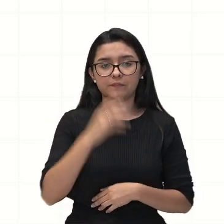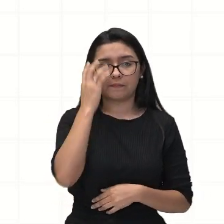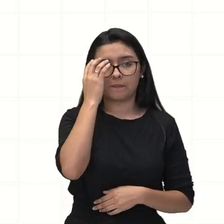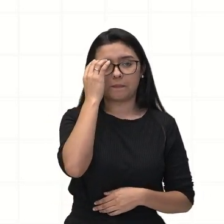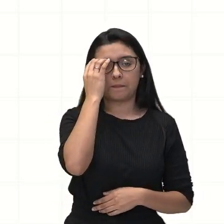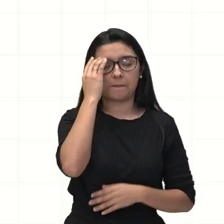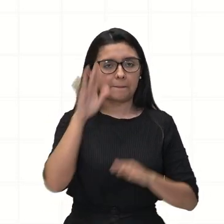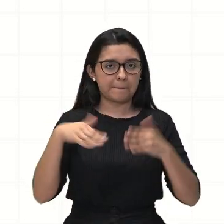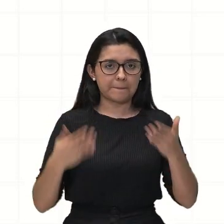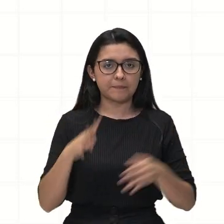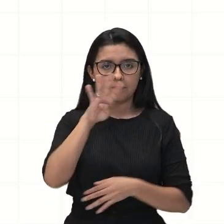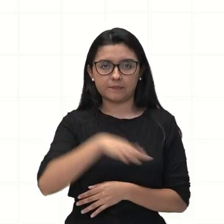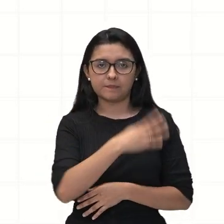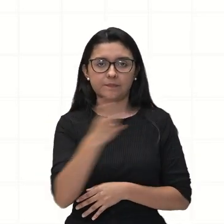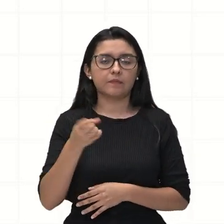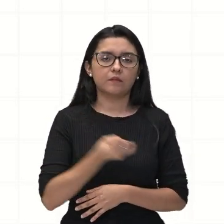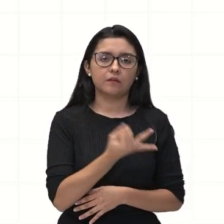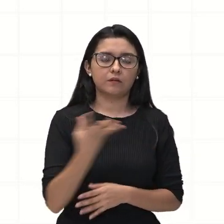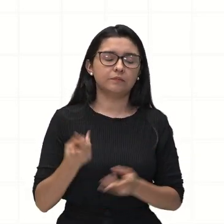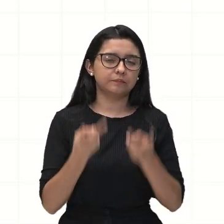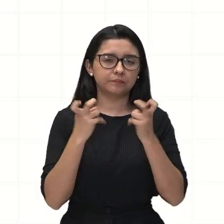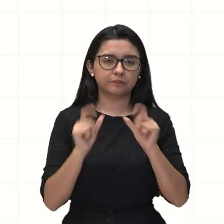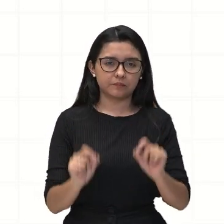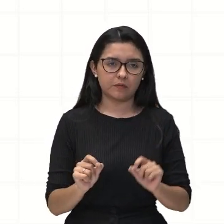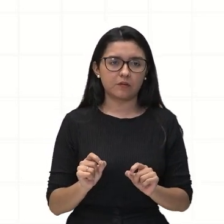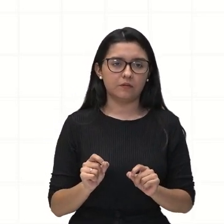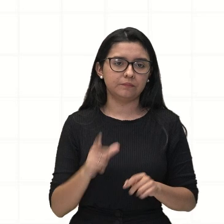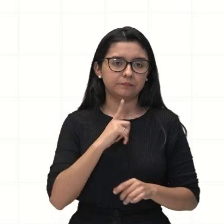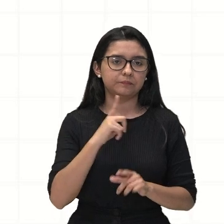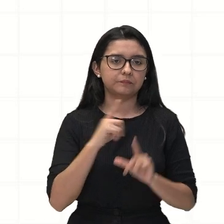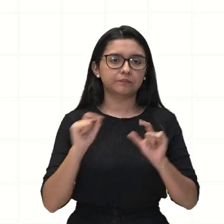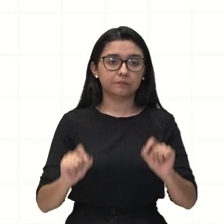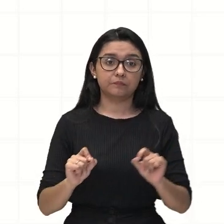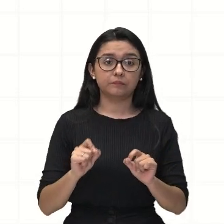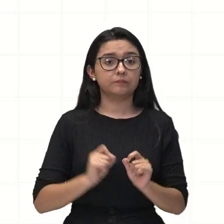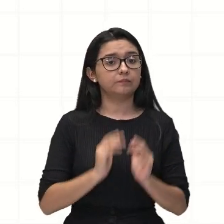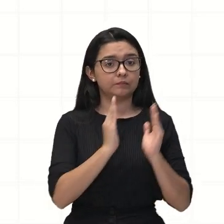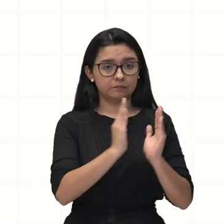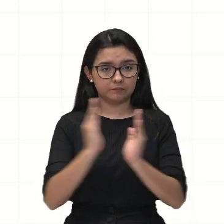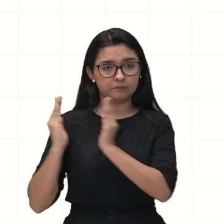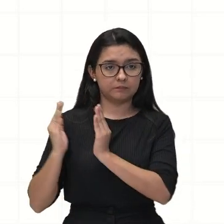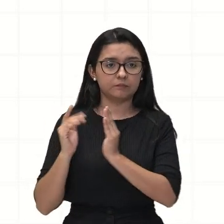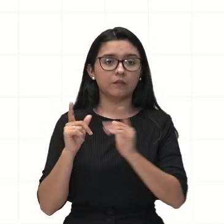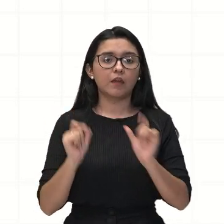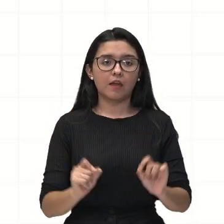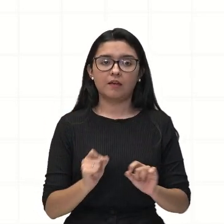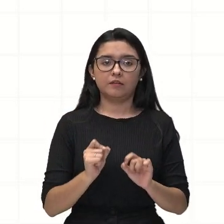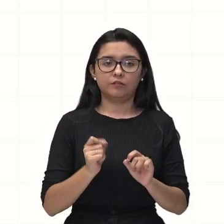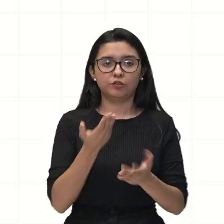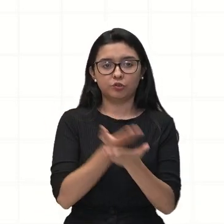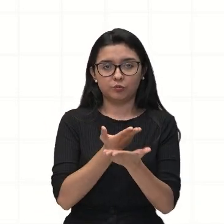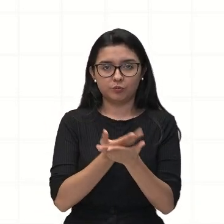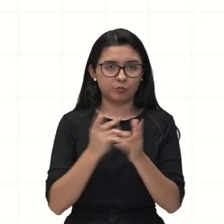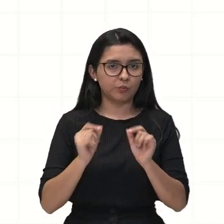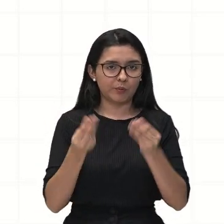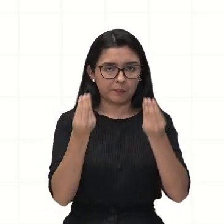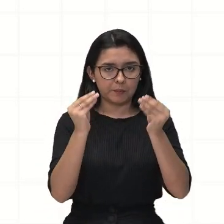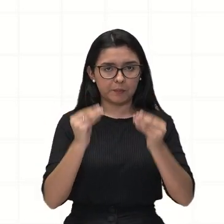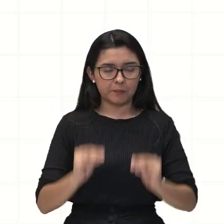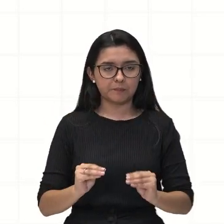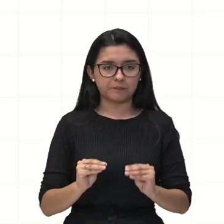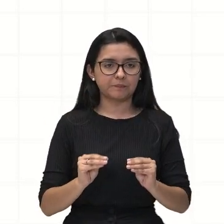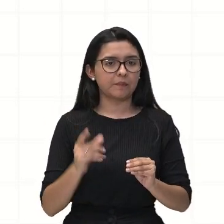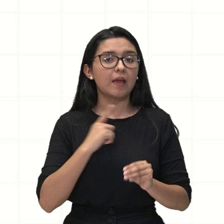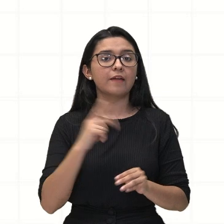Na tabela quantitativa, observe que os objetos que estão sendo estudados, a eles, né, são